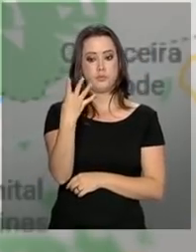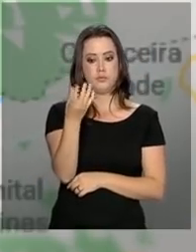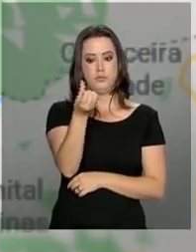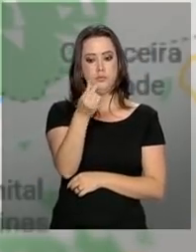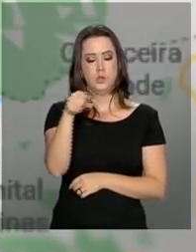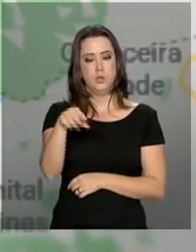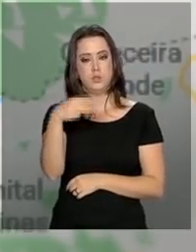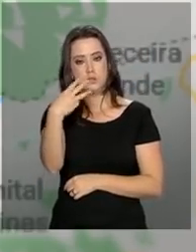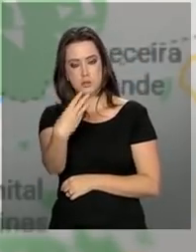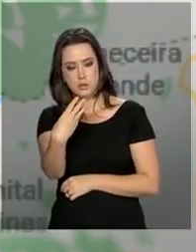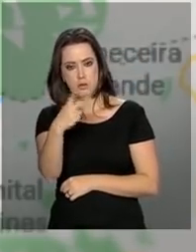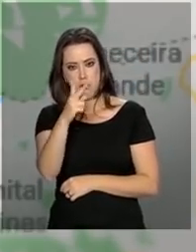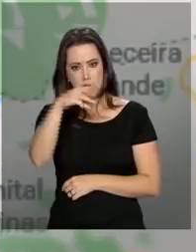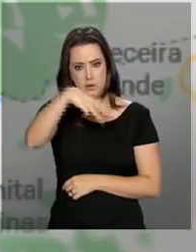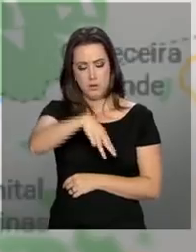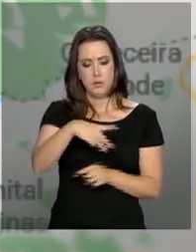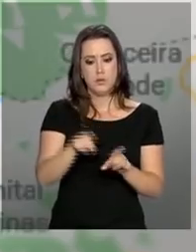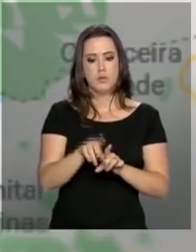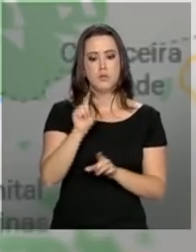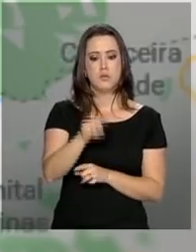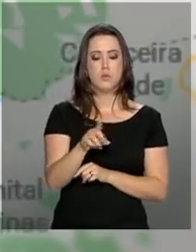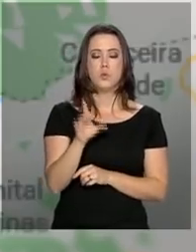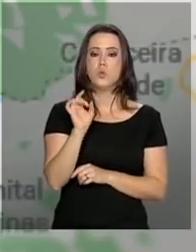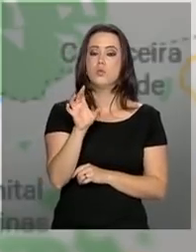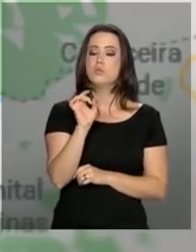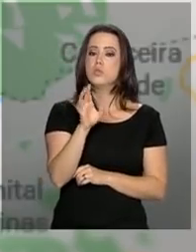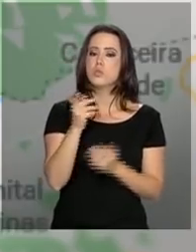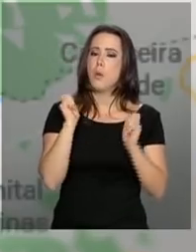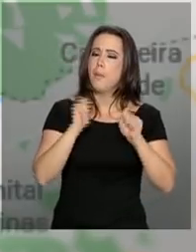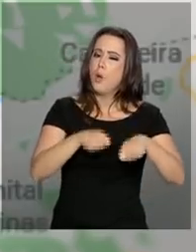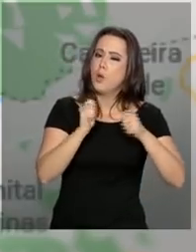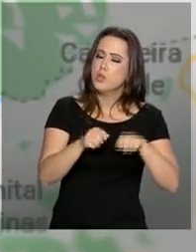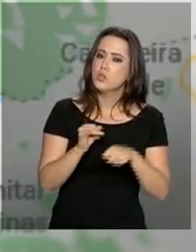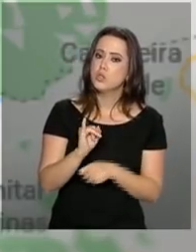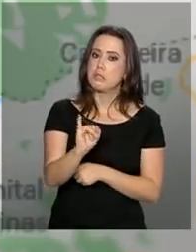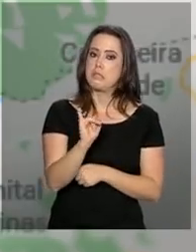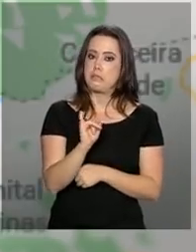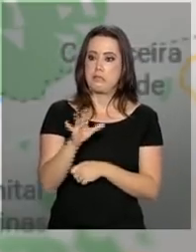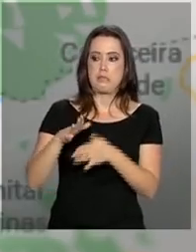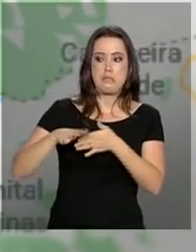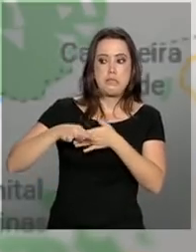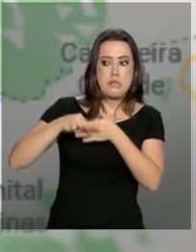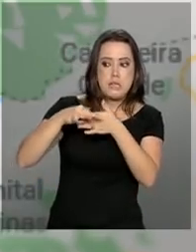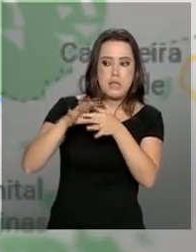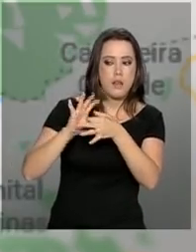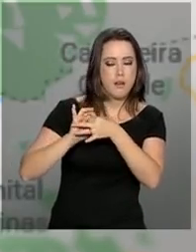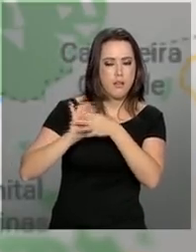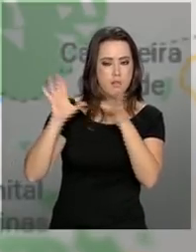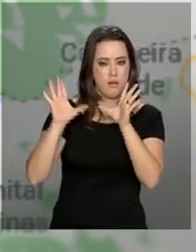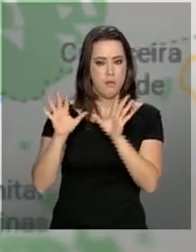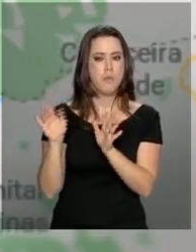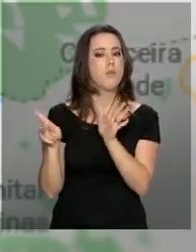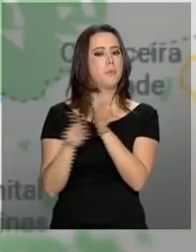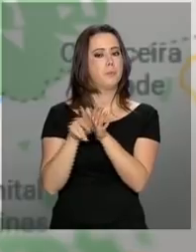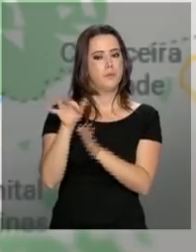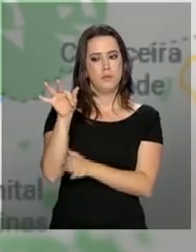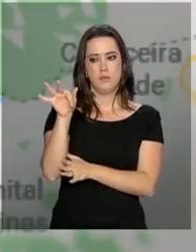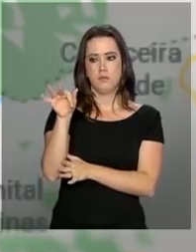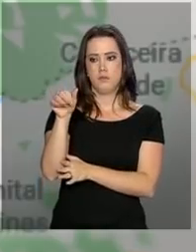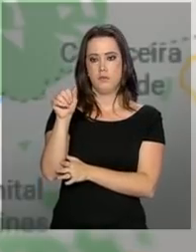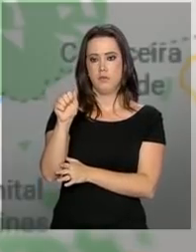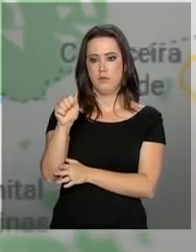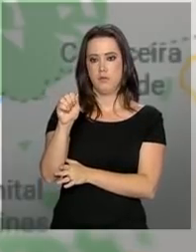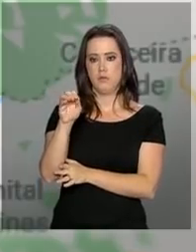internacional de brasília o sobrevôo só será possível com a coordenação ea autorização da fab nesta